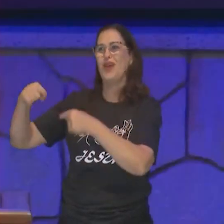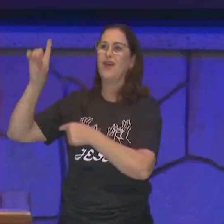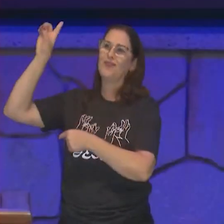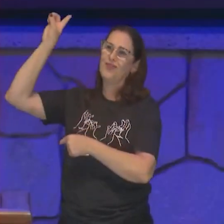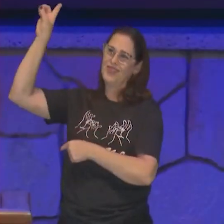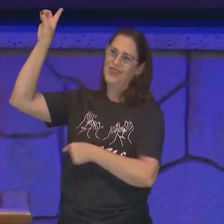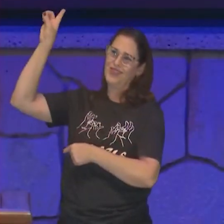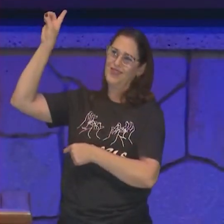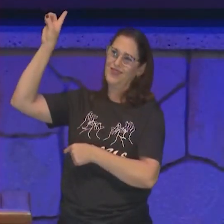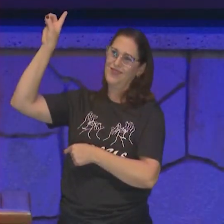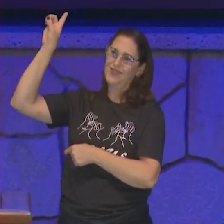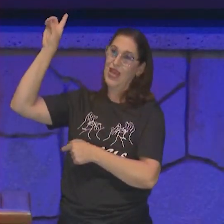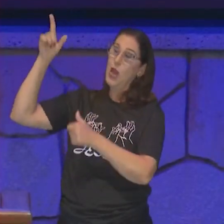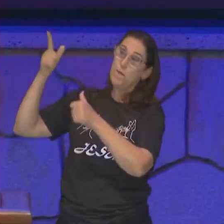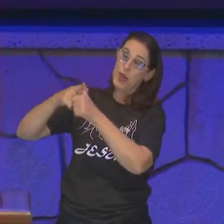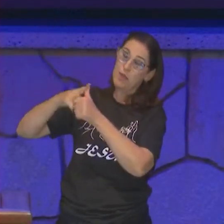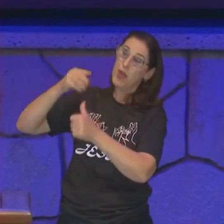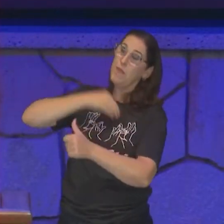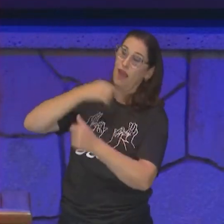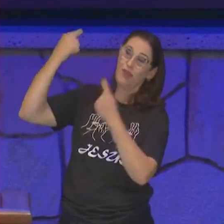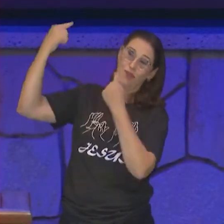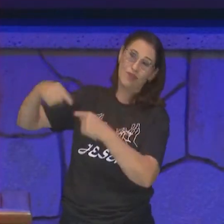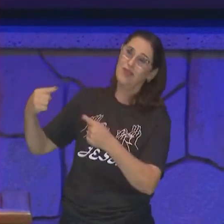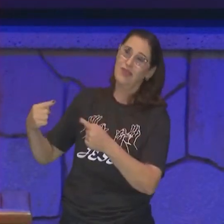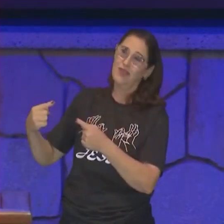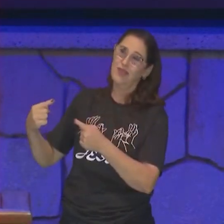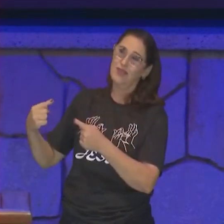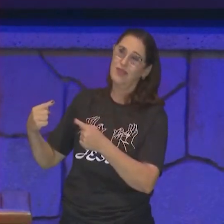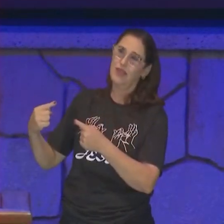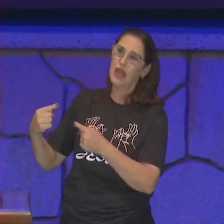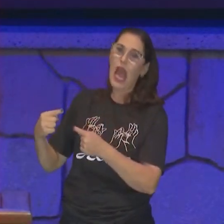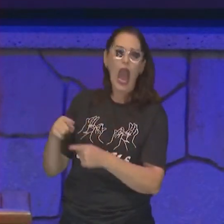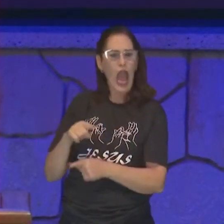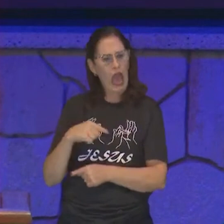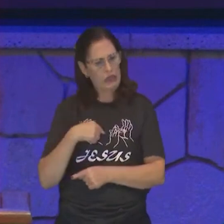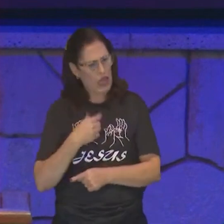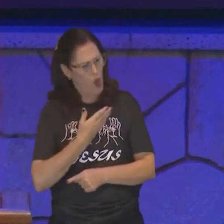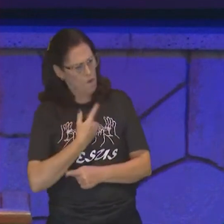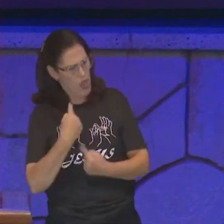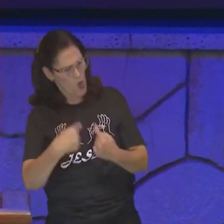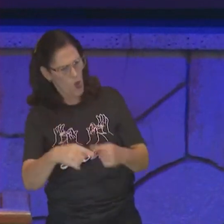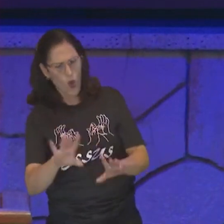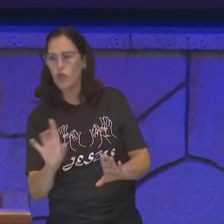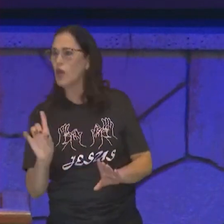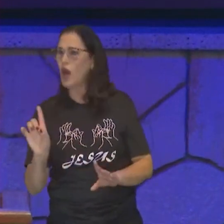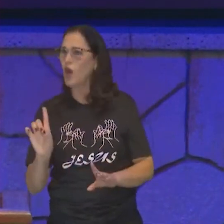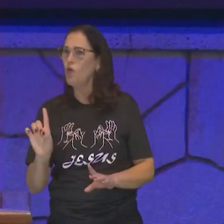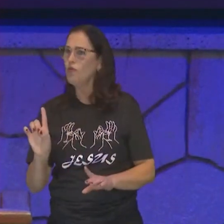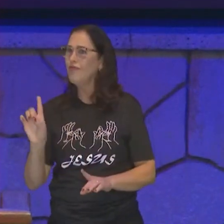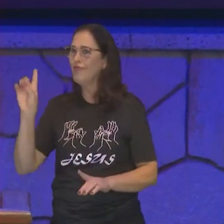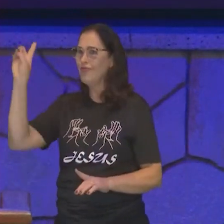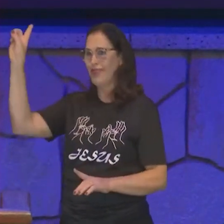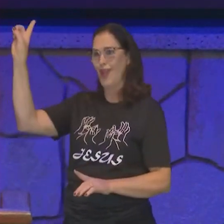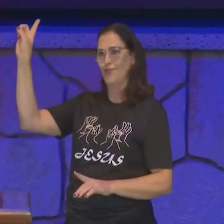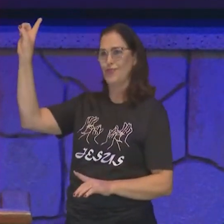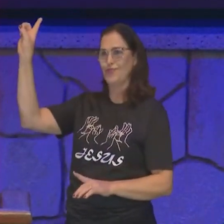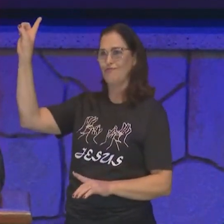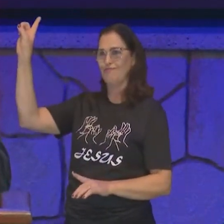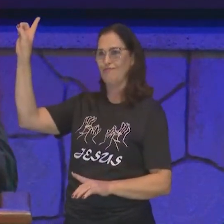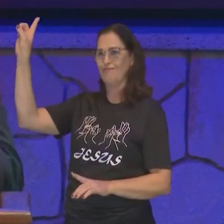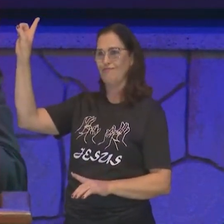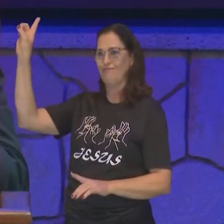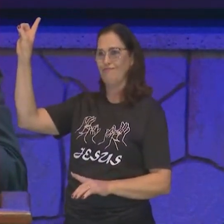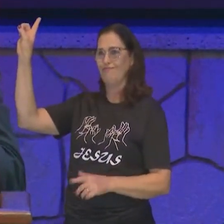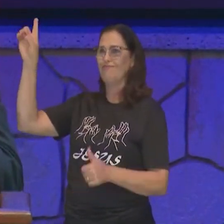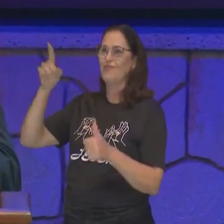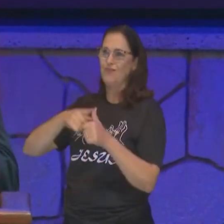contra Deus. É pecado contra Deus. E ele então clamou ao Senhor.